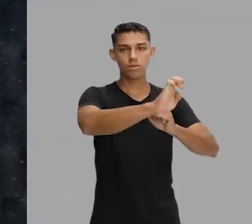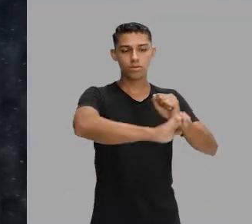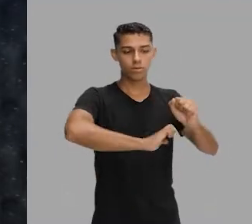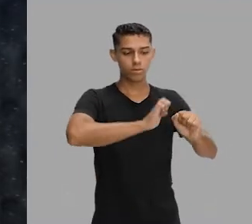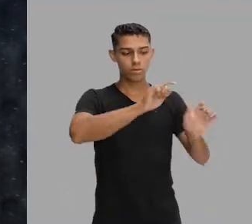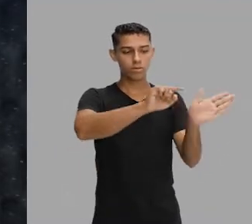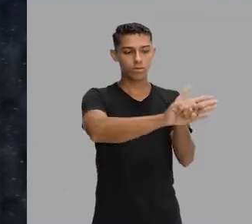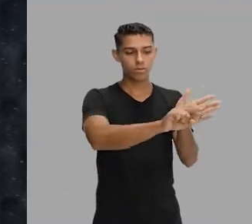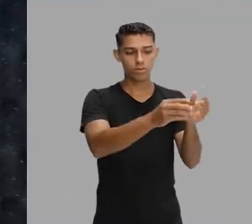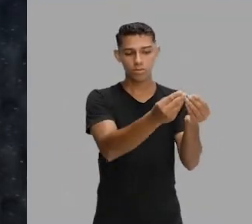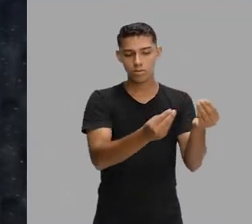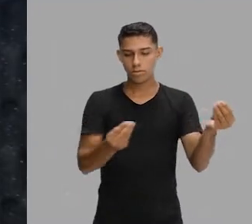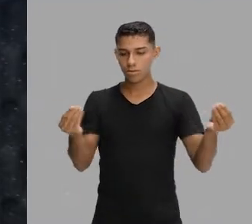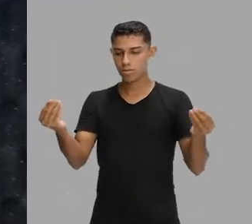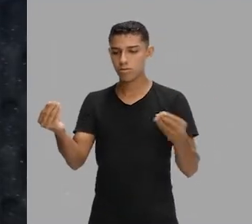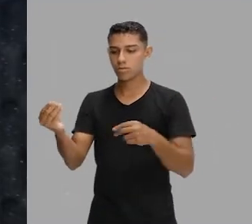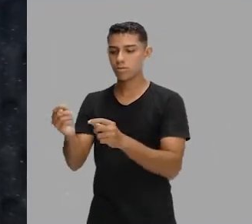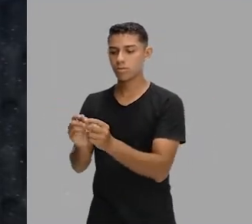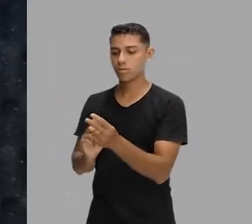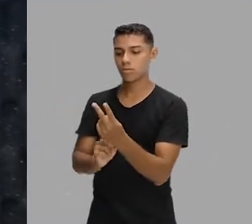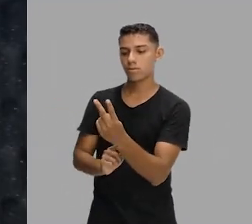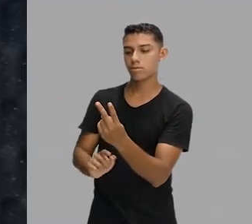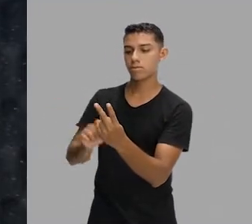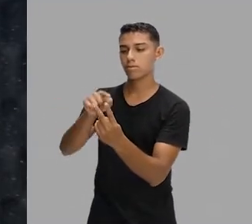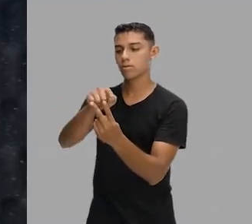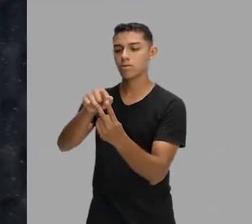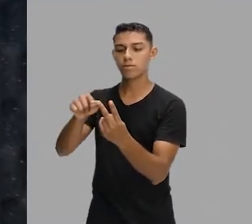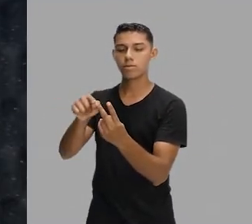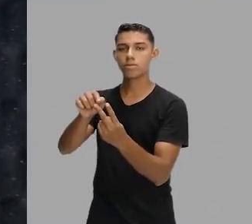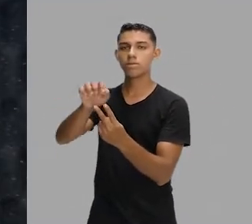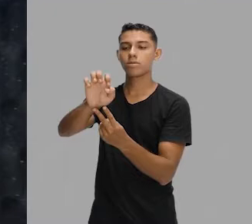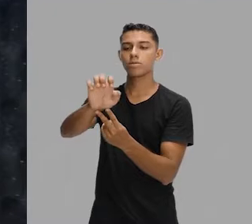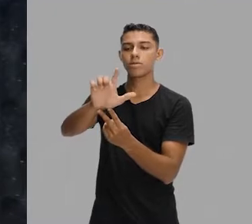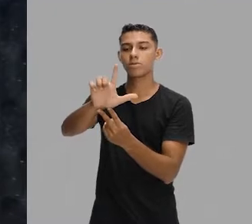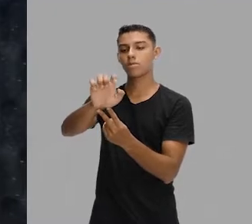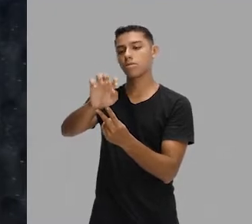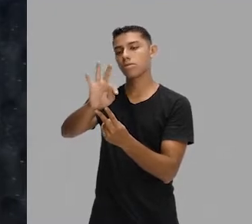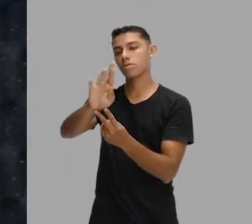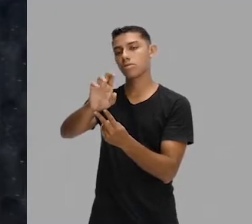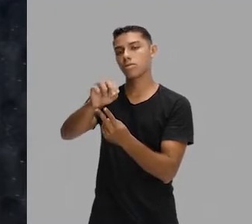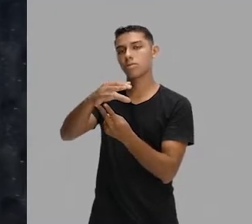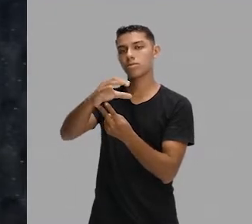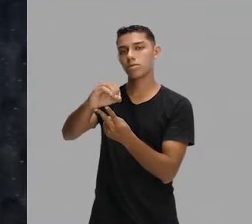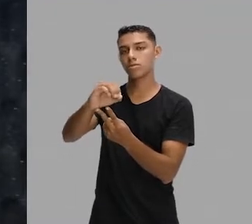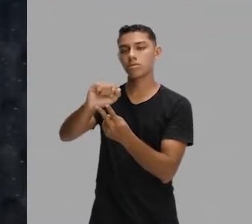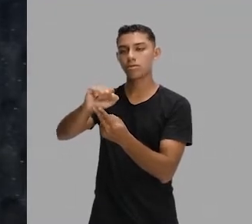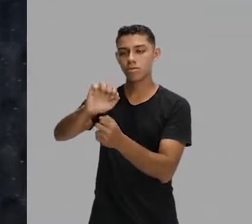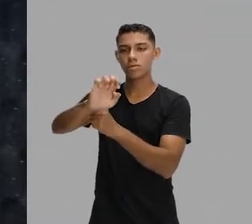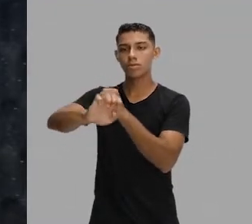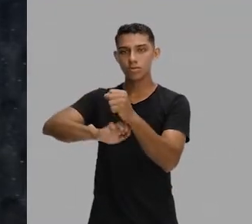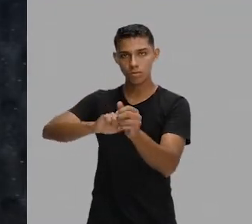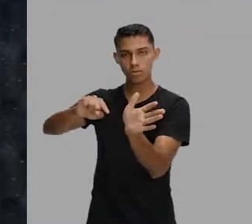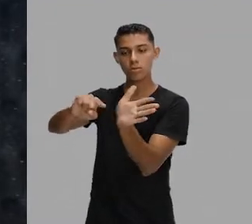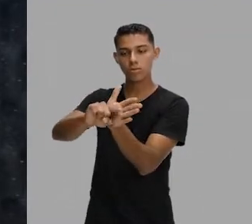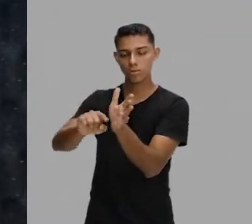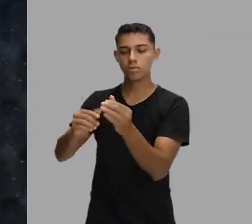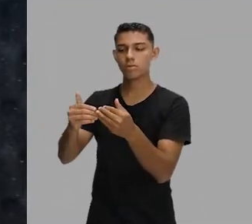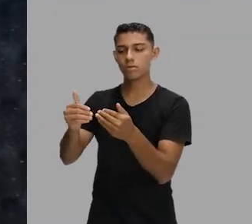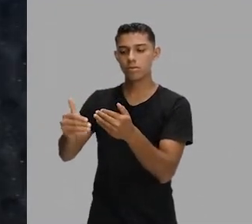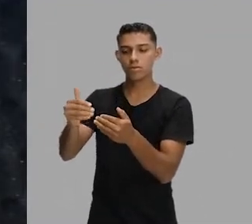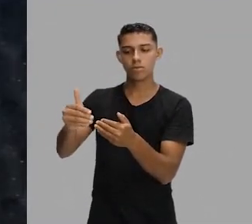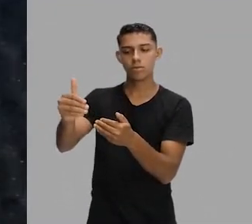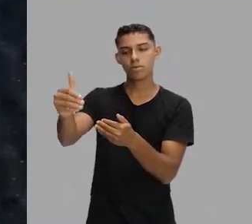cada, com isso irá formar um par eletrônico. Esse par eletrônico passará a ser